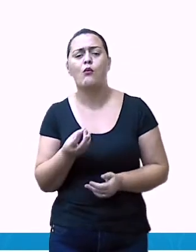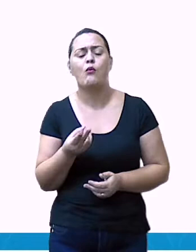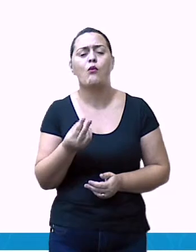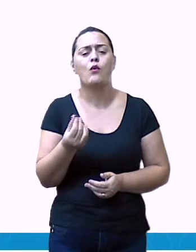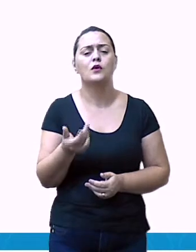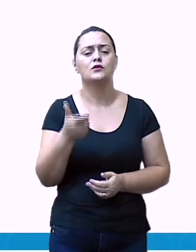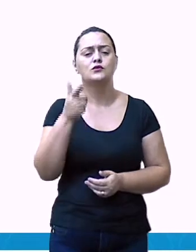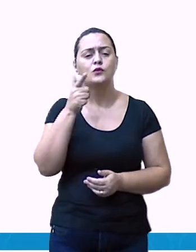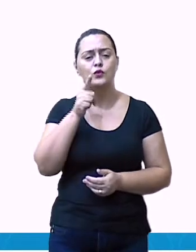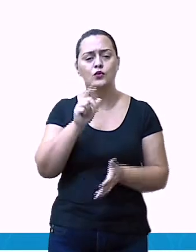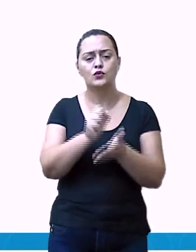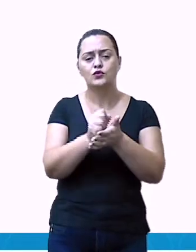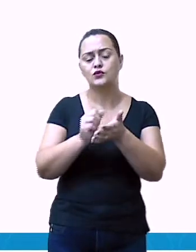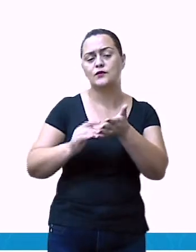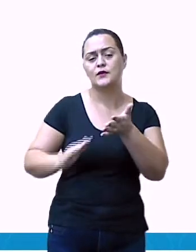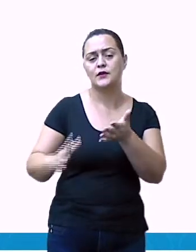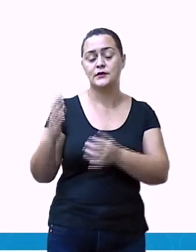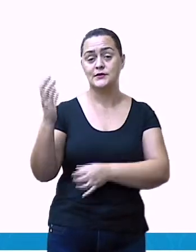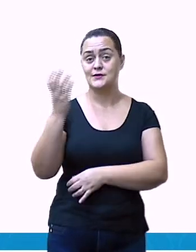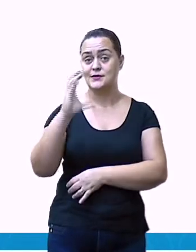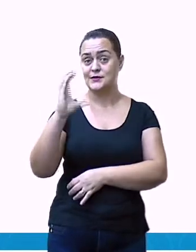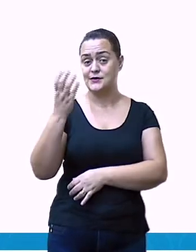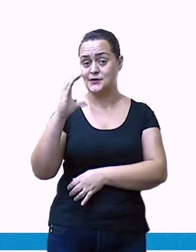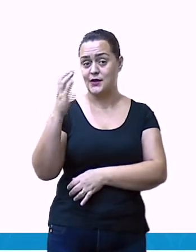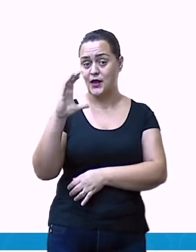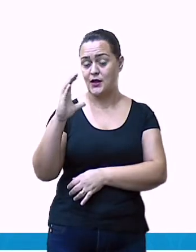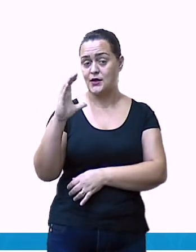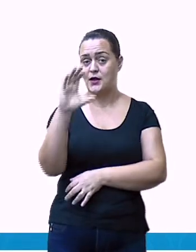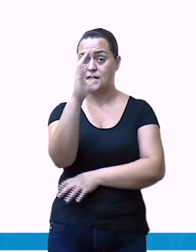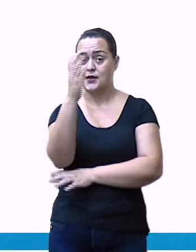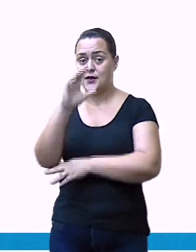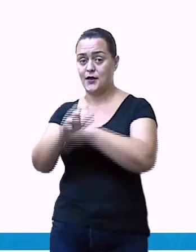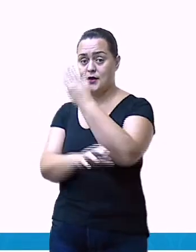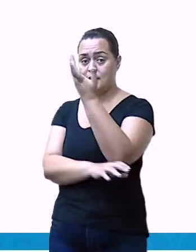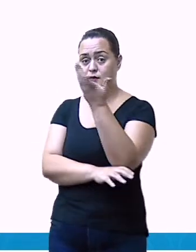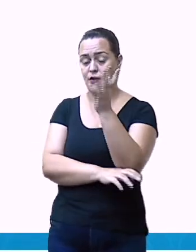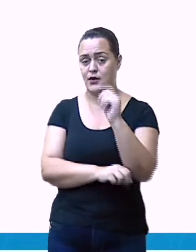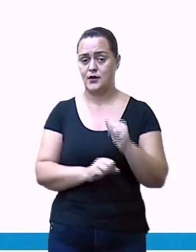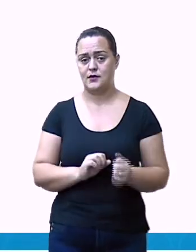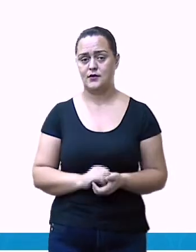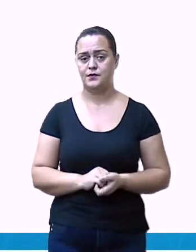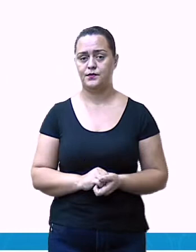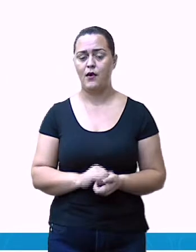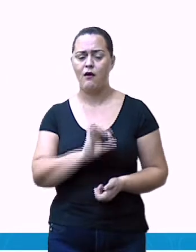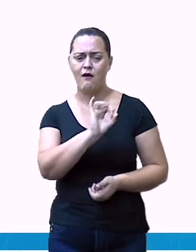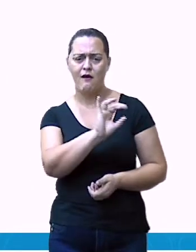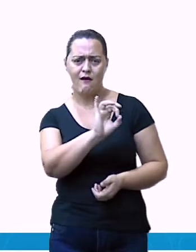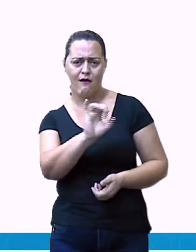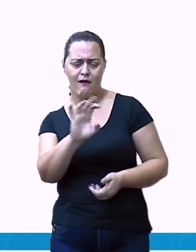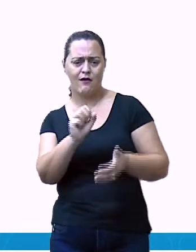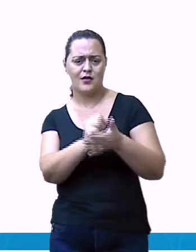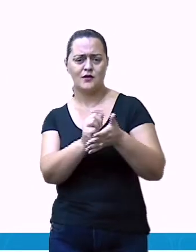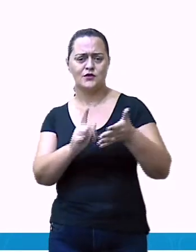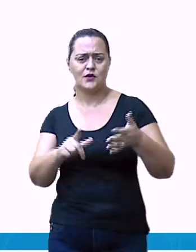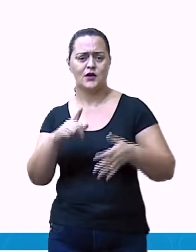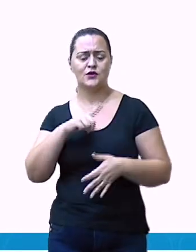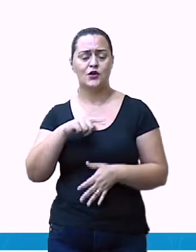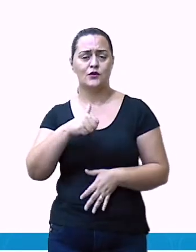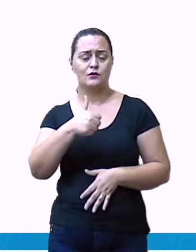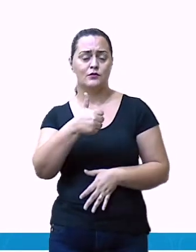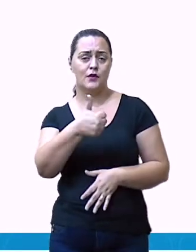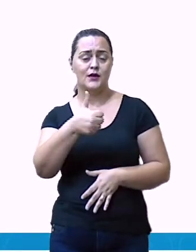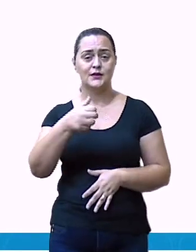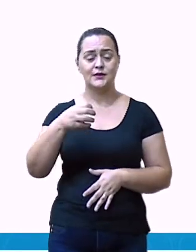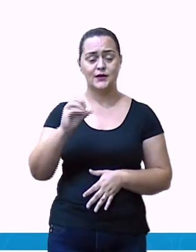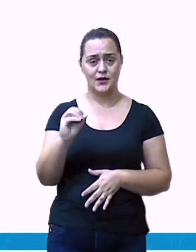pontos no total. Então, essa aqui foi uma atividade, vamos analisar aqui a pontuação. Tá? Então, atividade